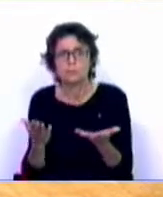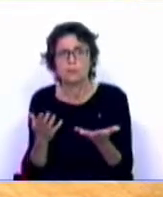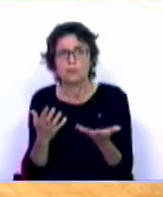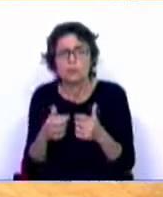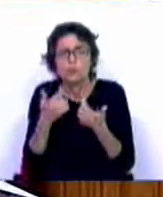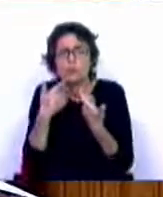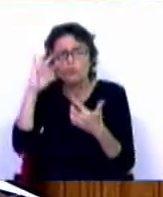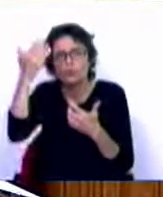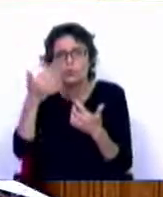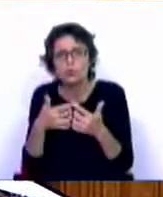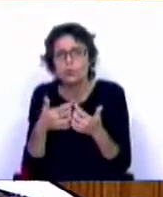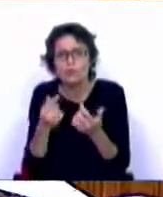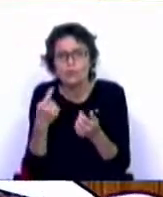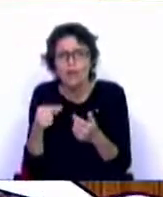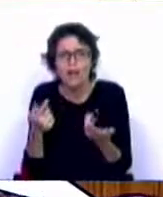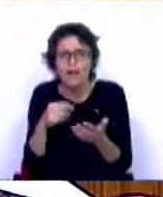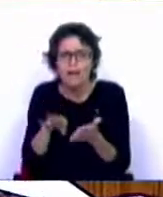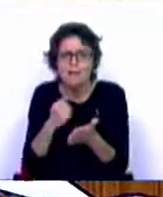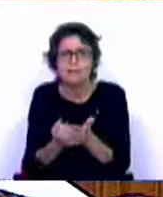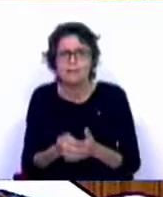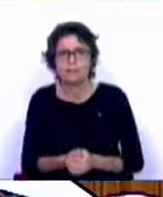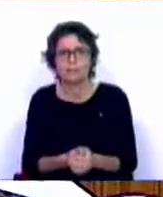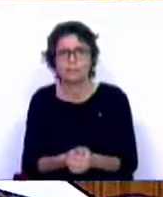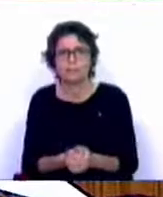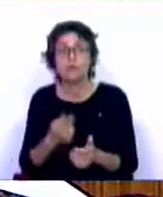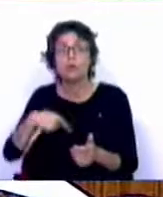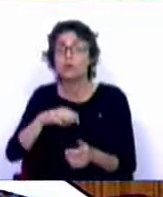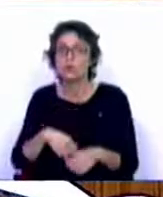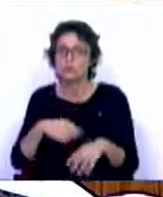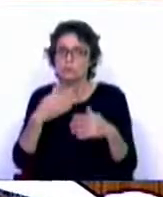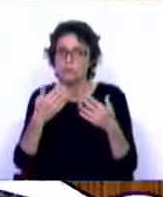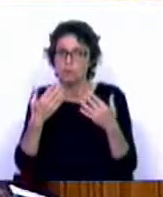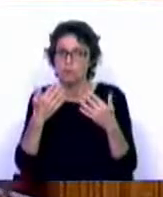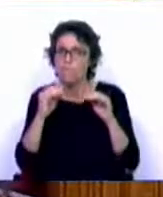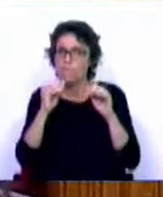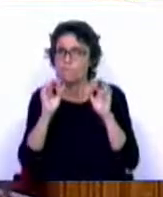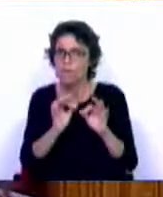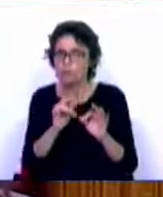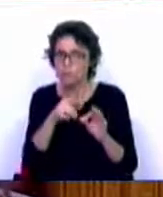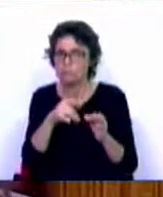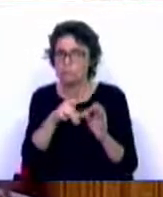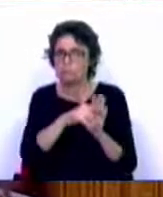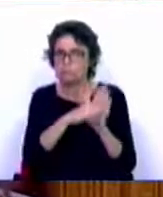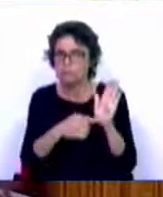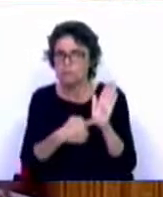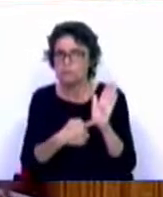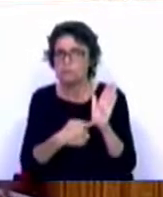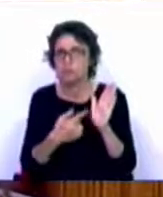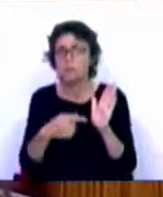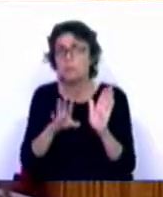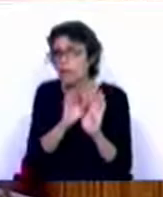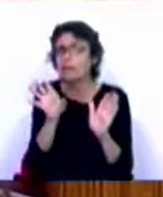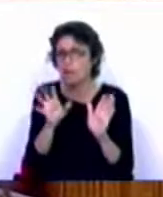nós congratulamos-nos com a aprovação deste diploma, que será um marco, mas há muito trabalho a